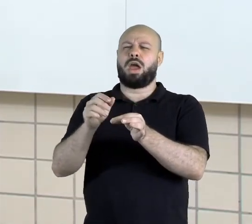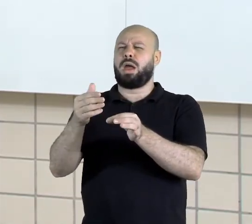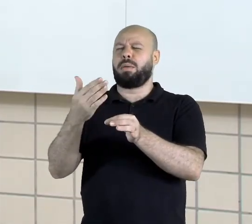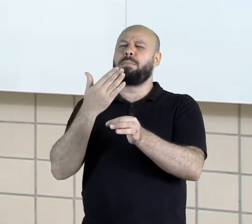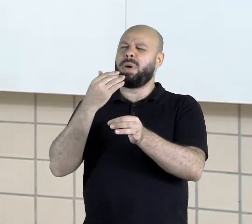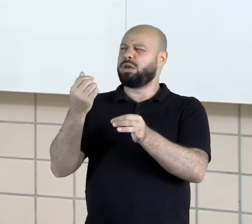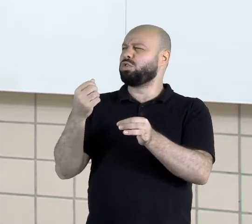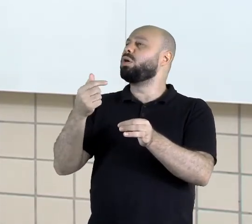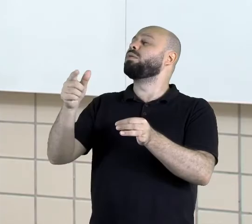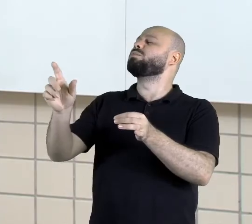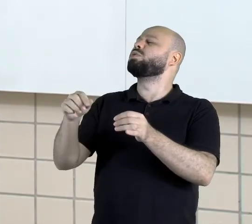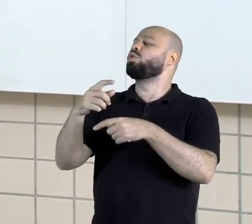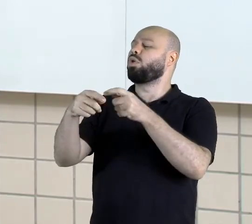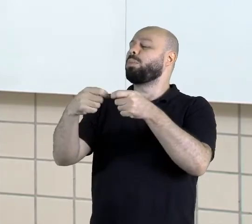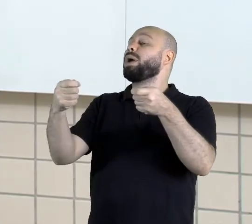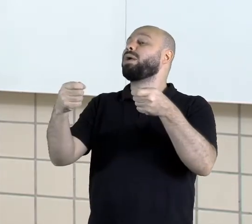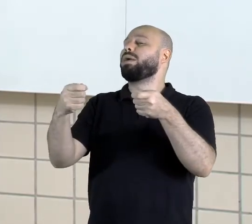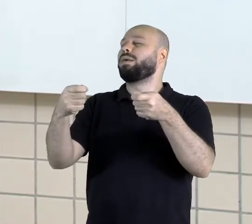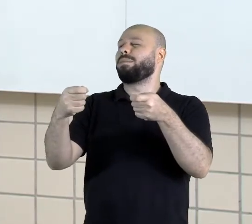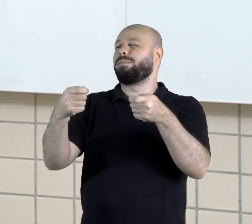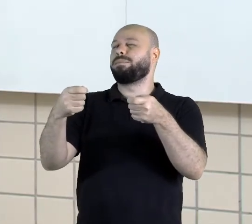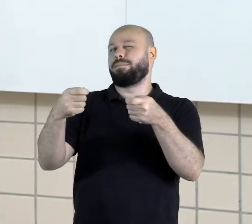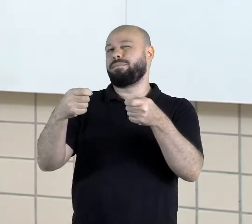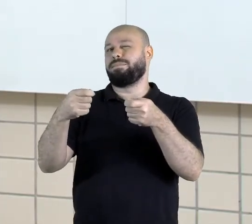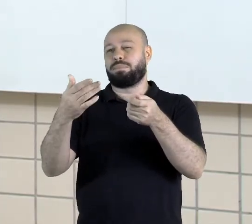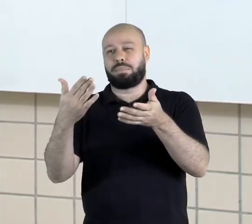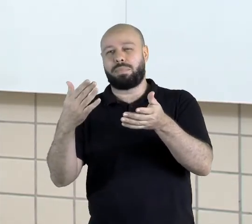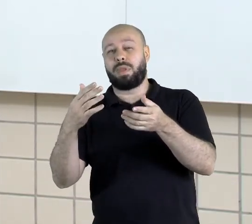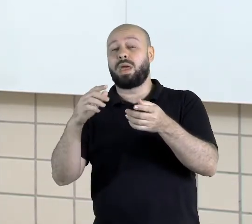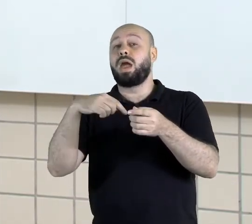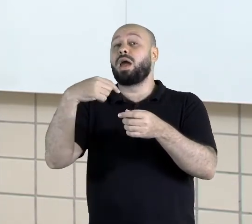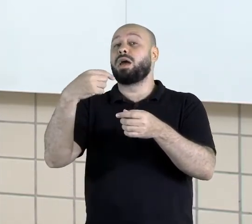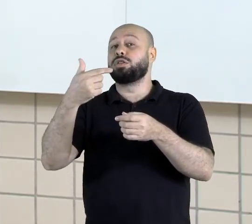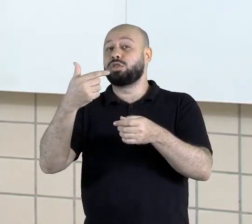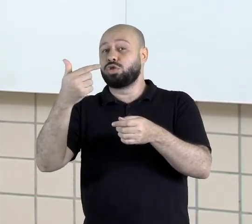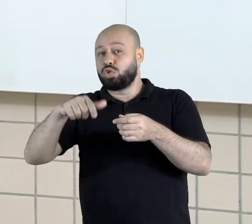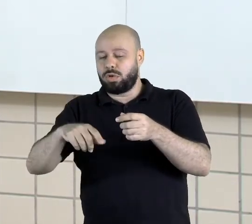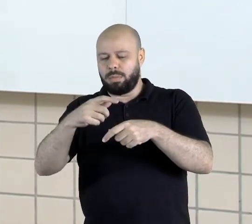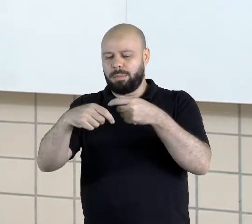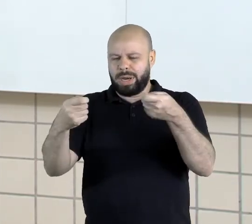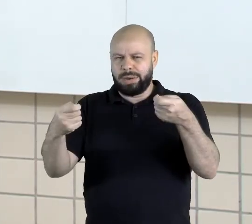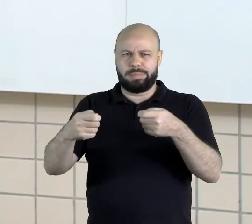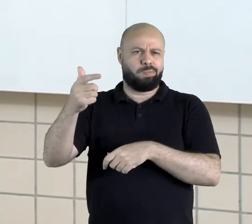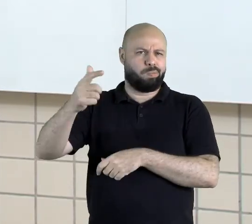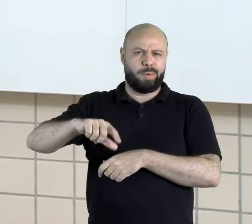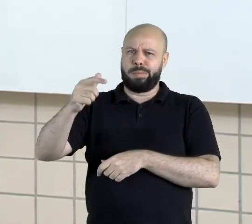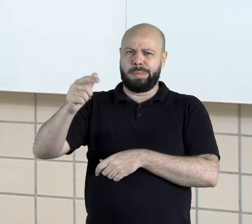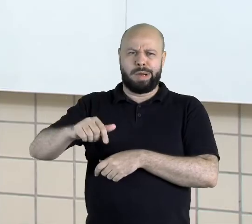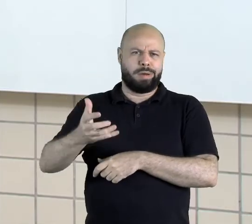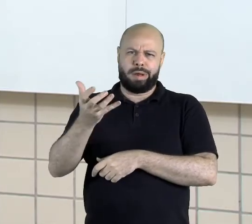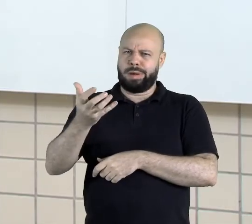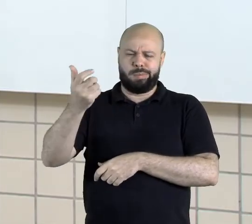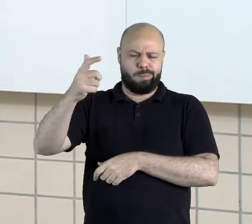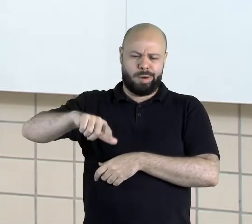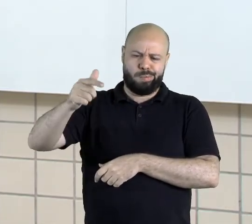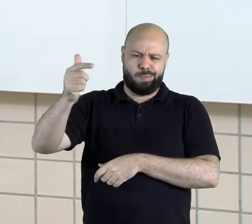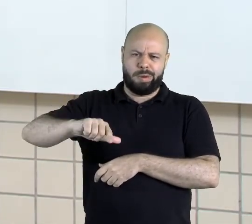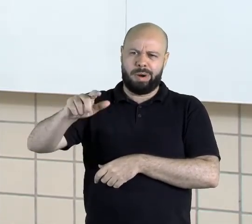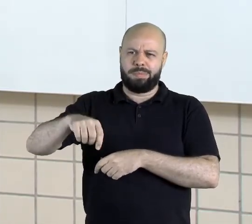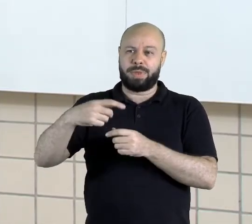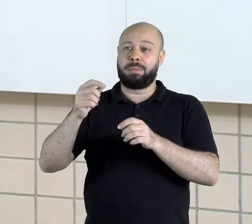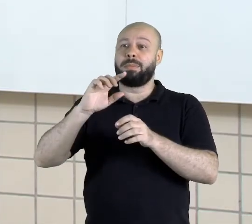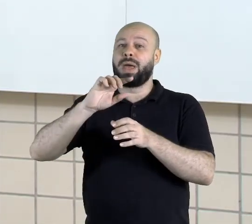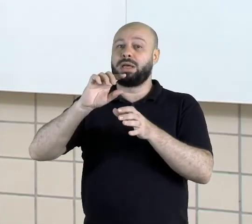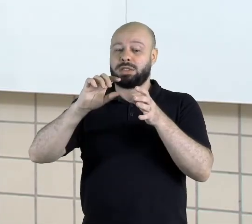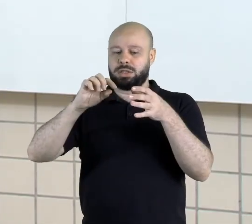nó. A partir que eu dei um nó, dá um outro nó. Você vai dar o nó aqui até quando você quiser. Aí o que você vai fazer? Você vai